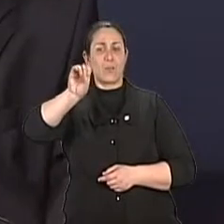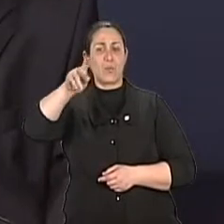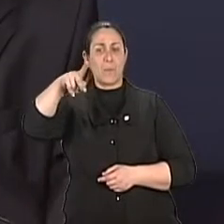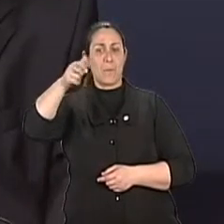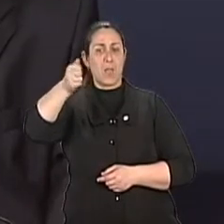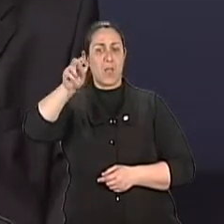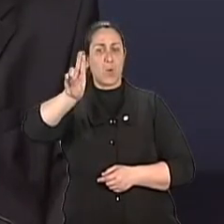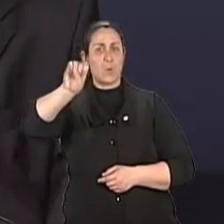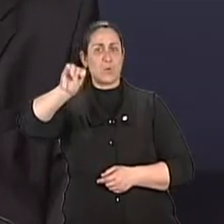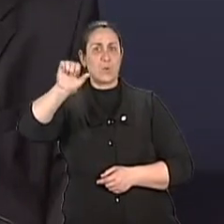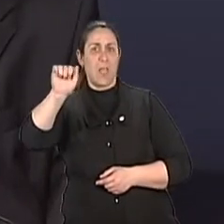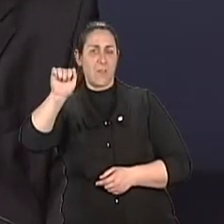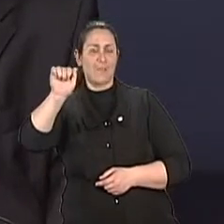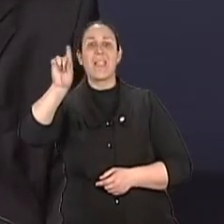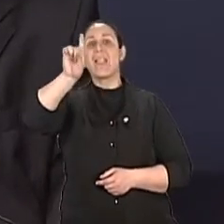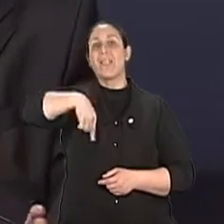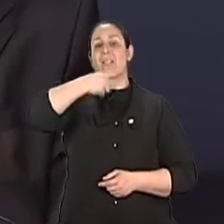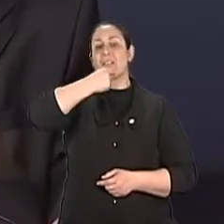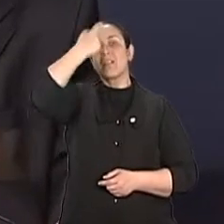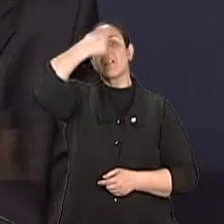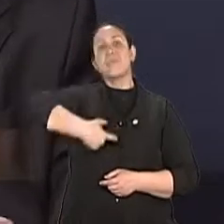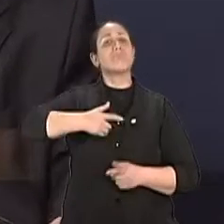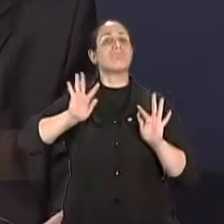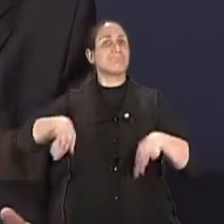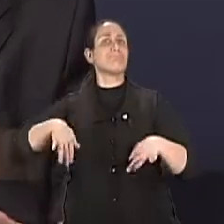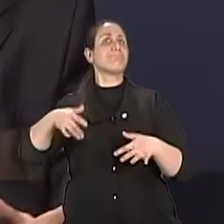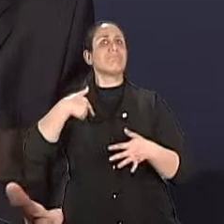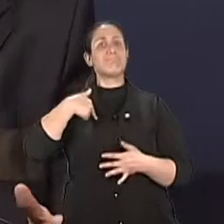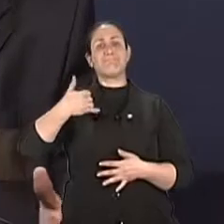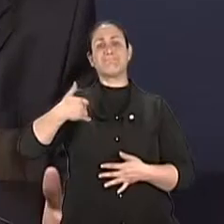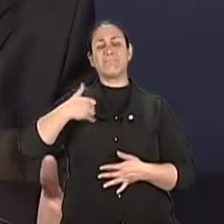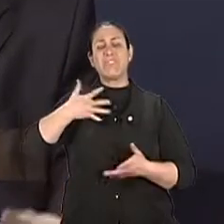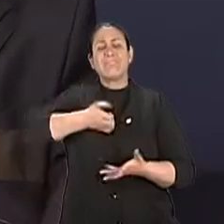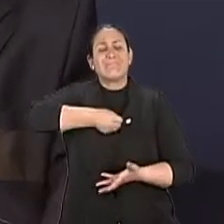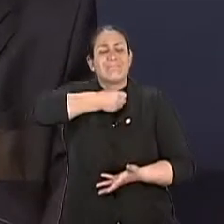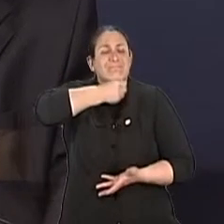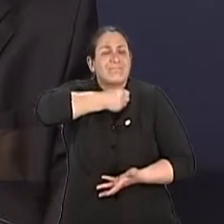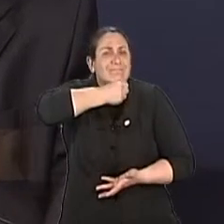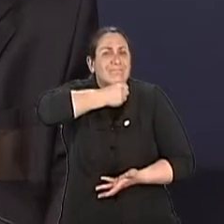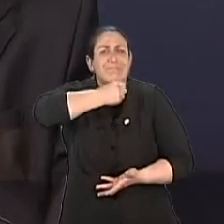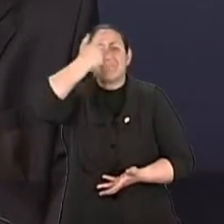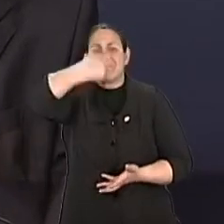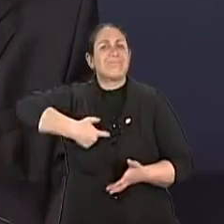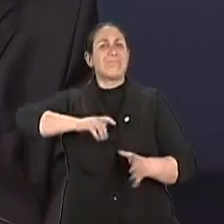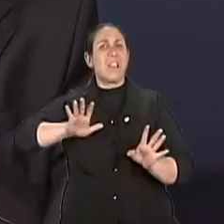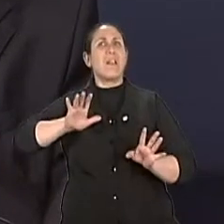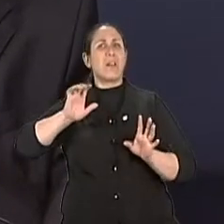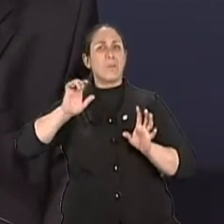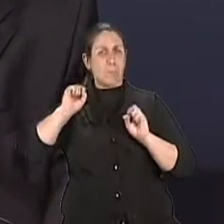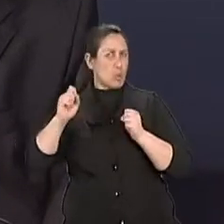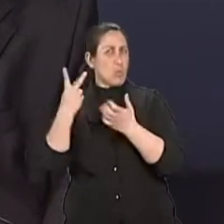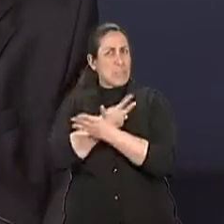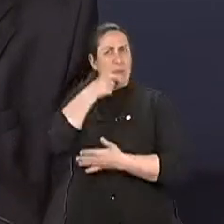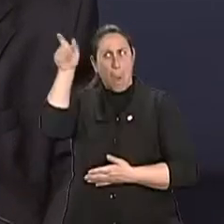menos osteoporose. Ela não tem um ponto determinado de iniciar, como se sabe hoje na mulher, por